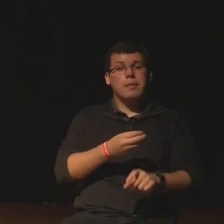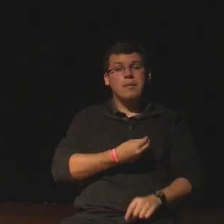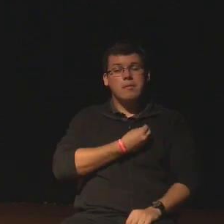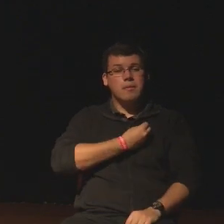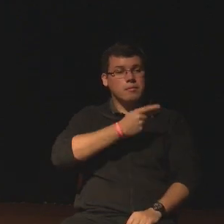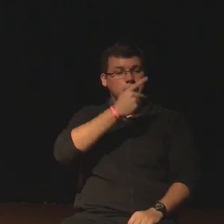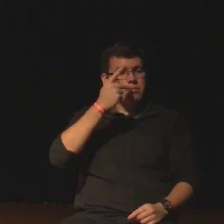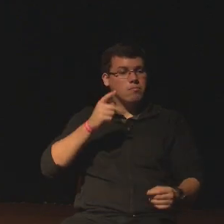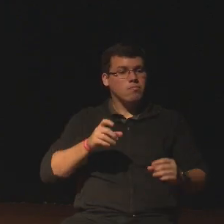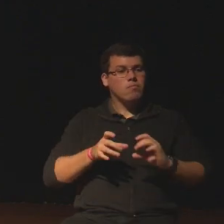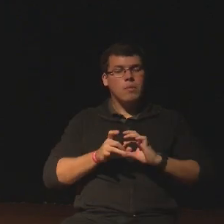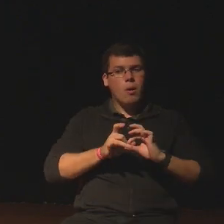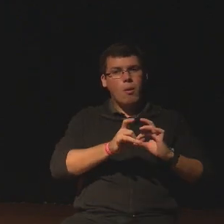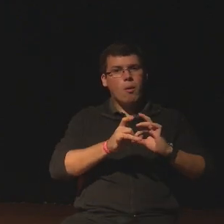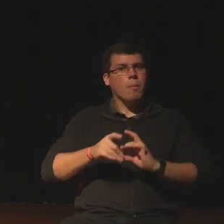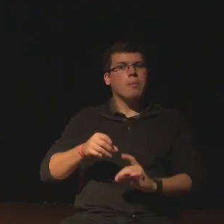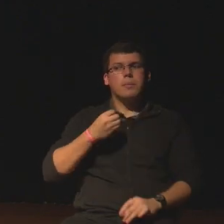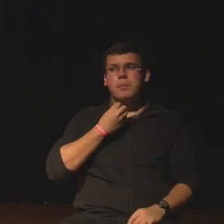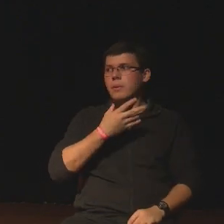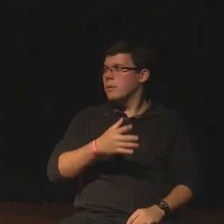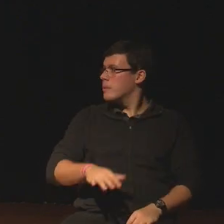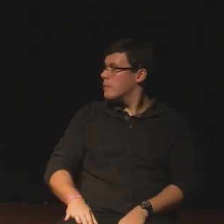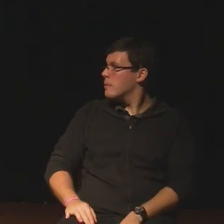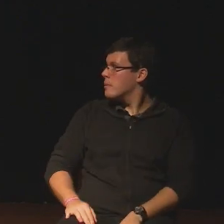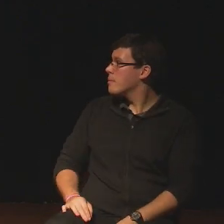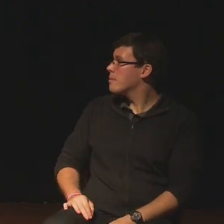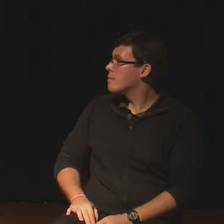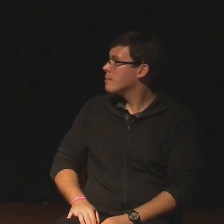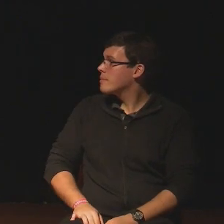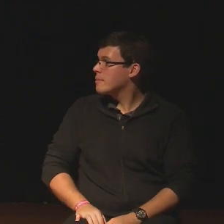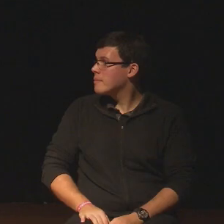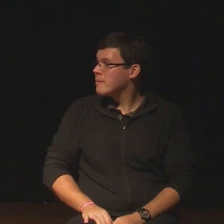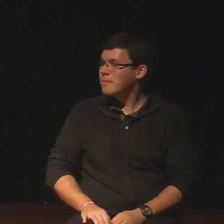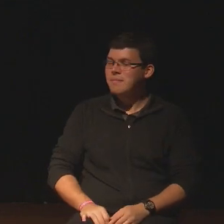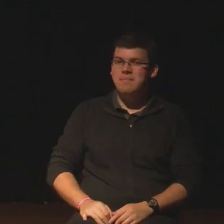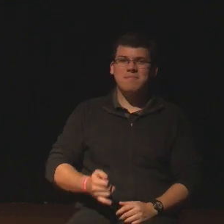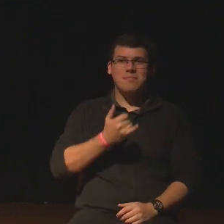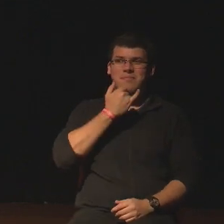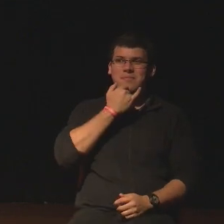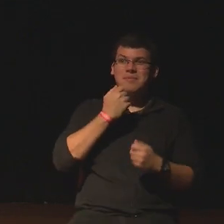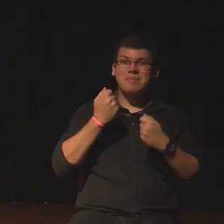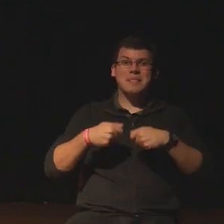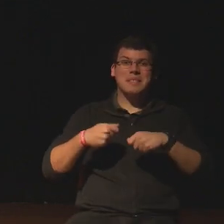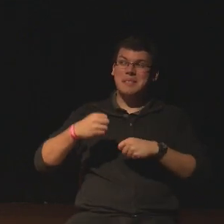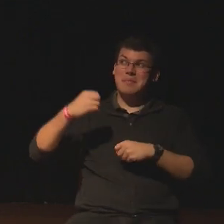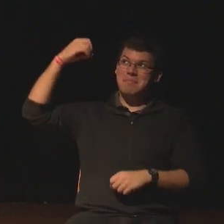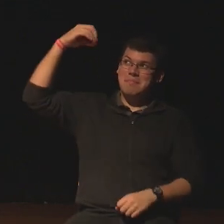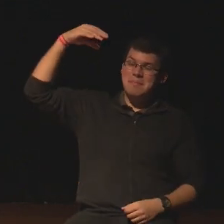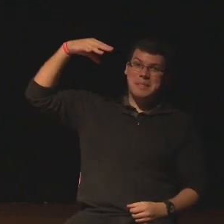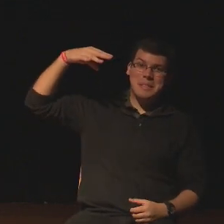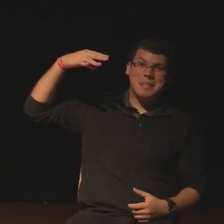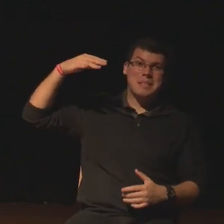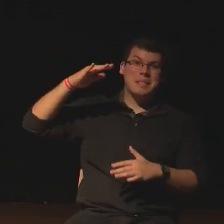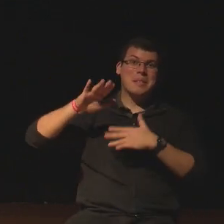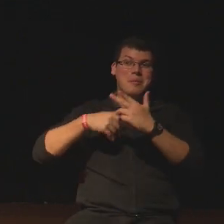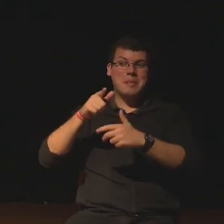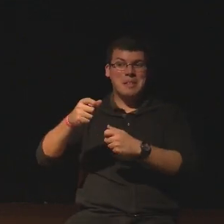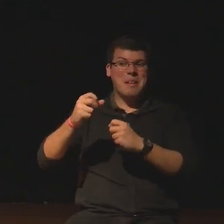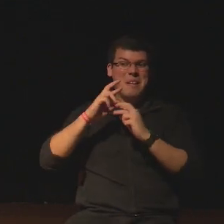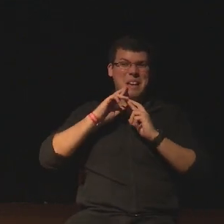munícipes. Perdão. Preciso ficar na luz, gente, por conta da gravação. Depois eu levo bronca que a gravação ficou